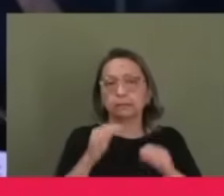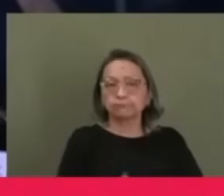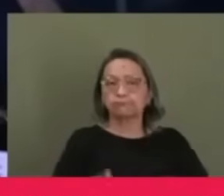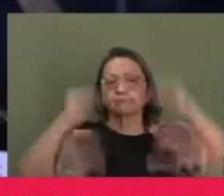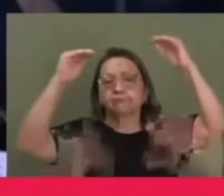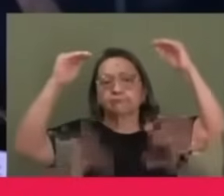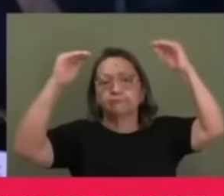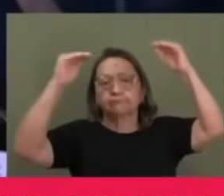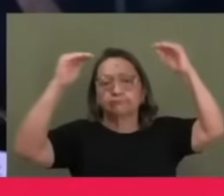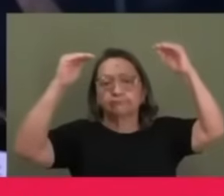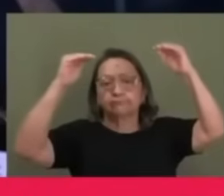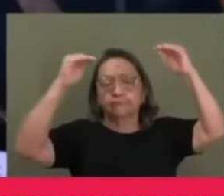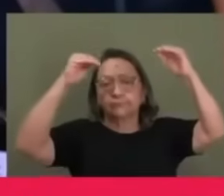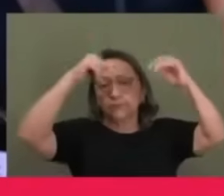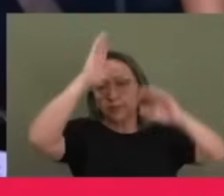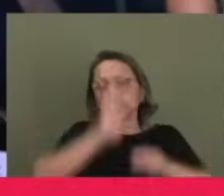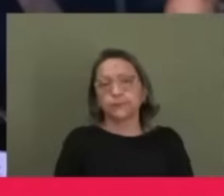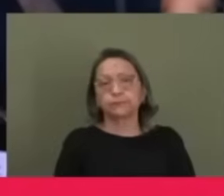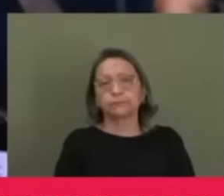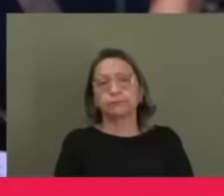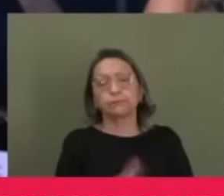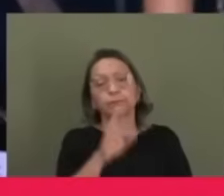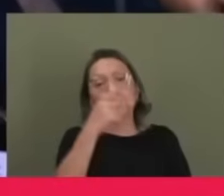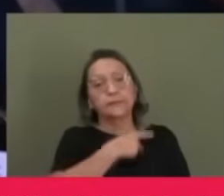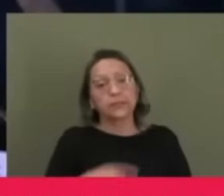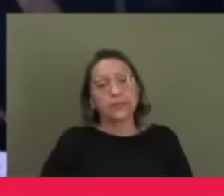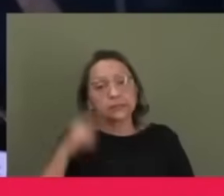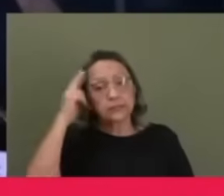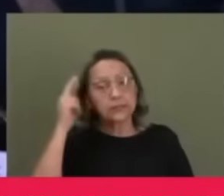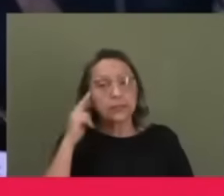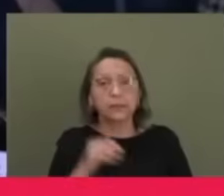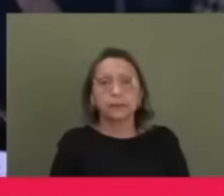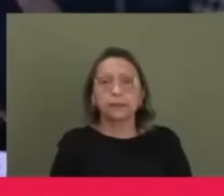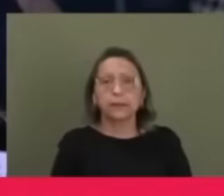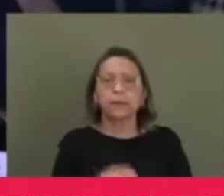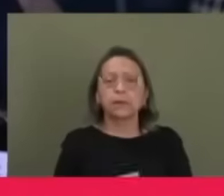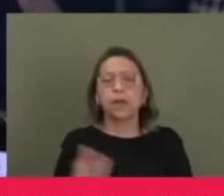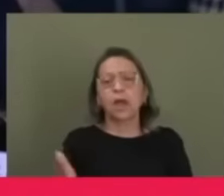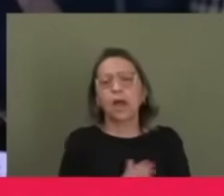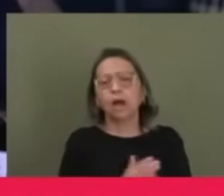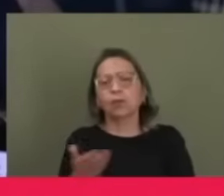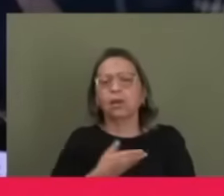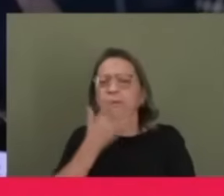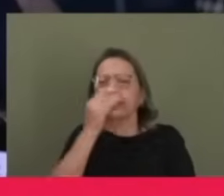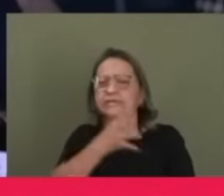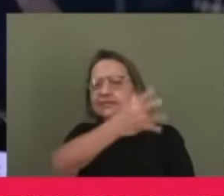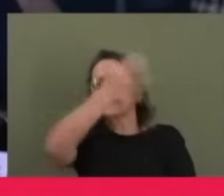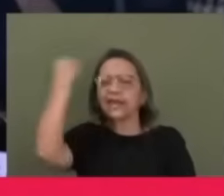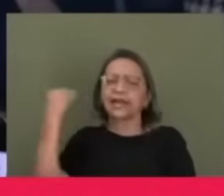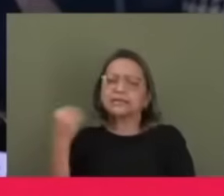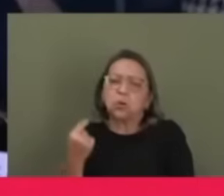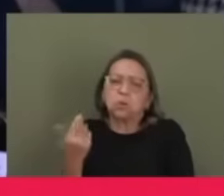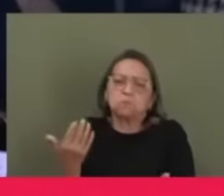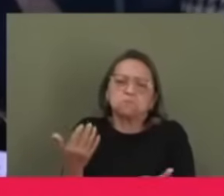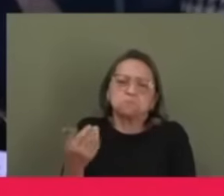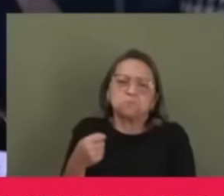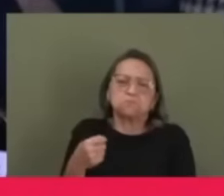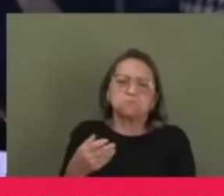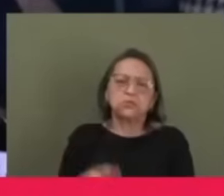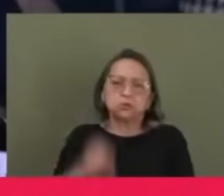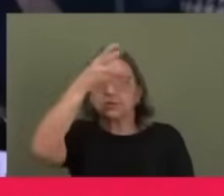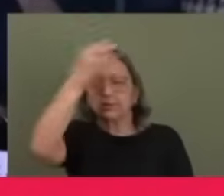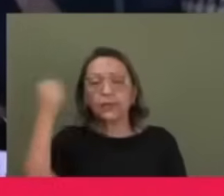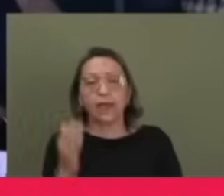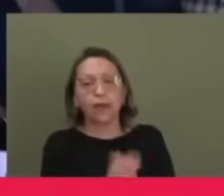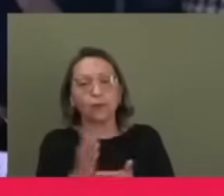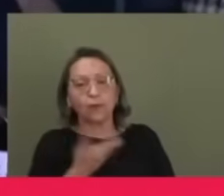história do país. Presidente, a última quadra é porque alguns colegas aqui esquecem ou fazem questão de esquecer. Alguns